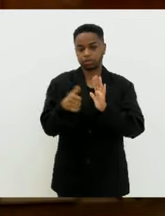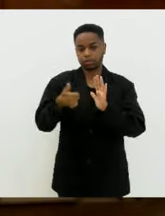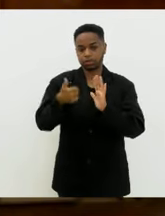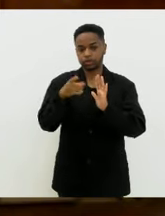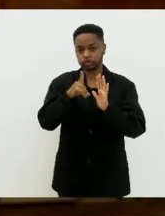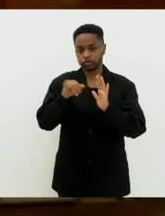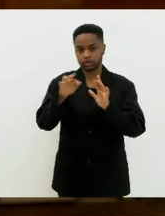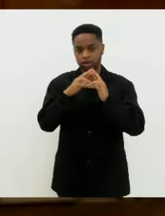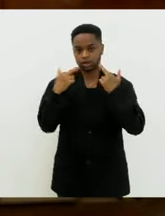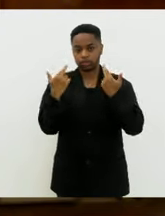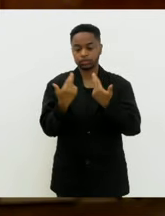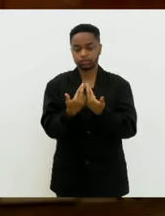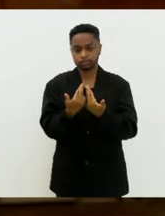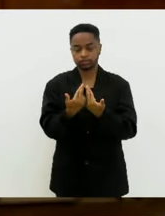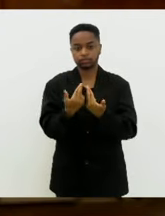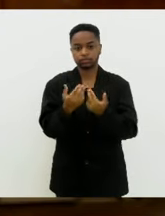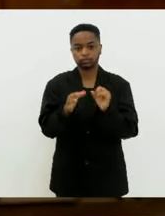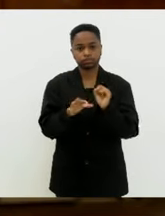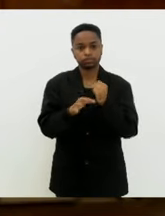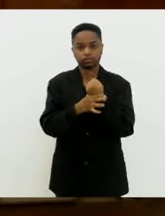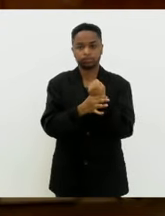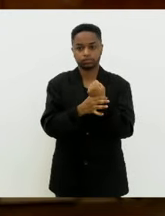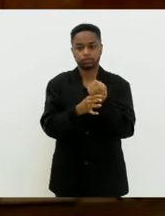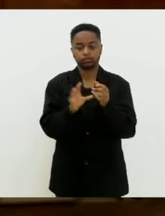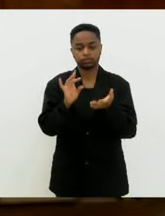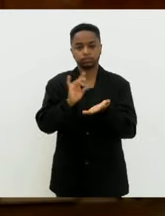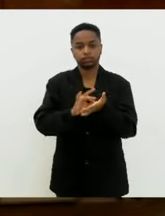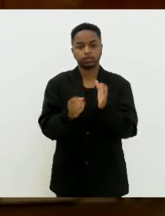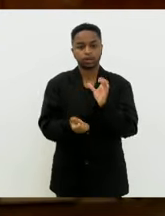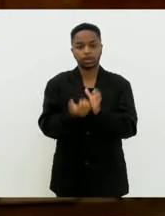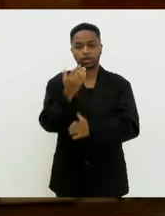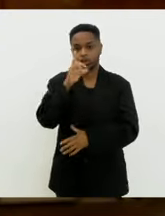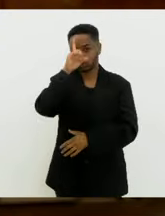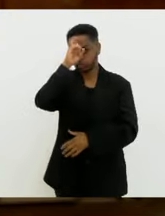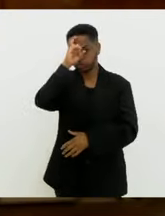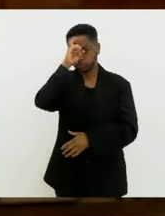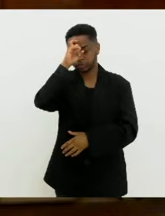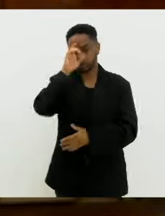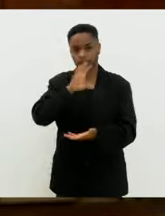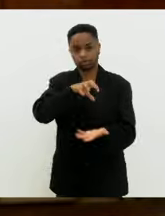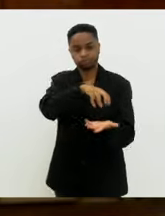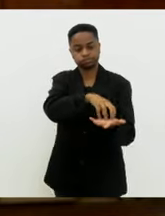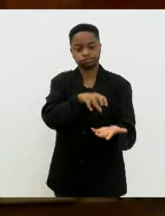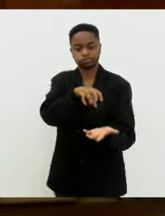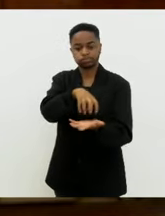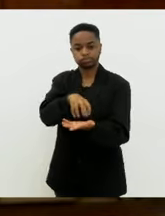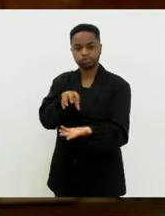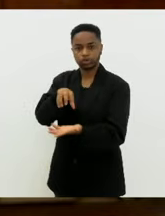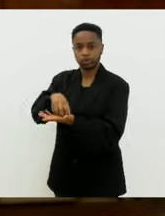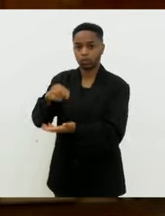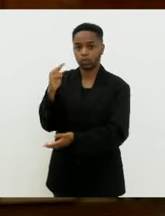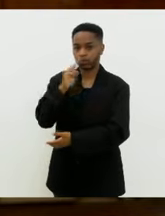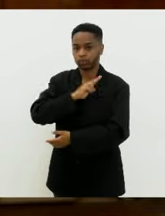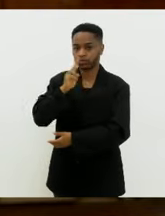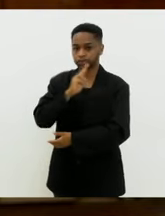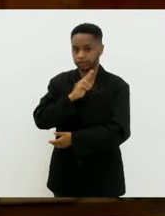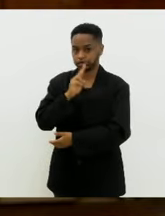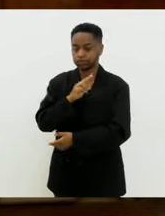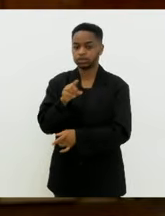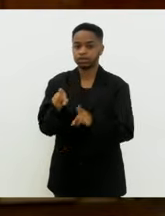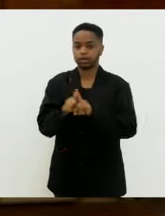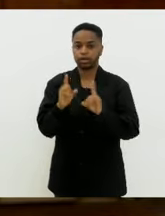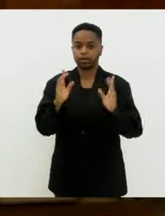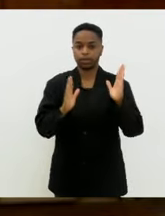garantindo a criação de hospitais de campanha em caráter emergencial e